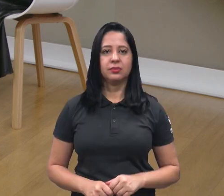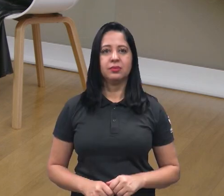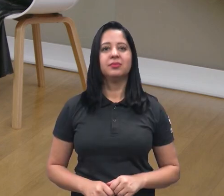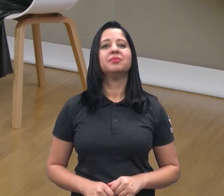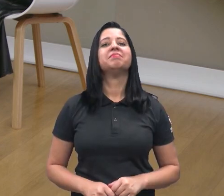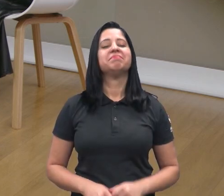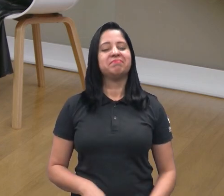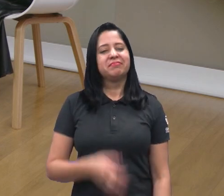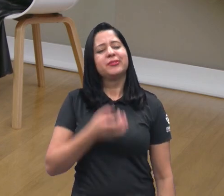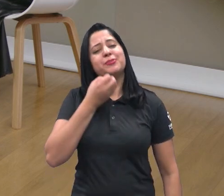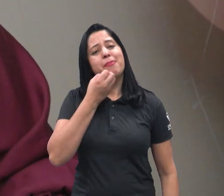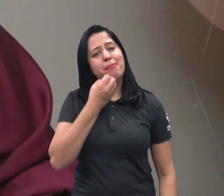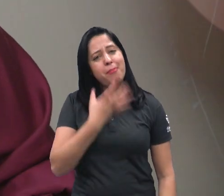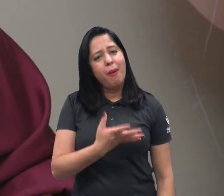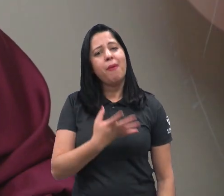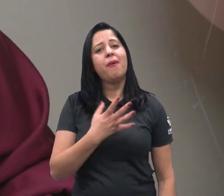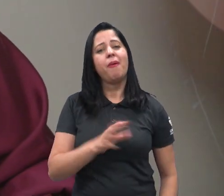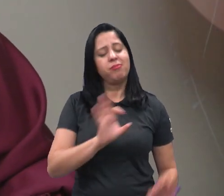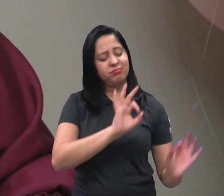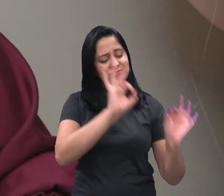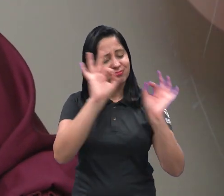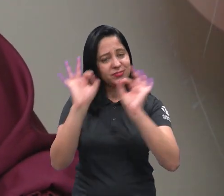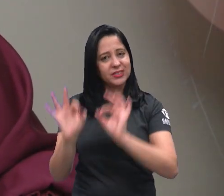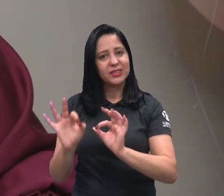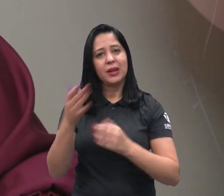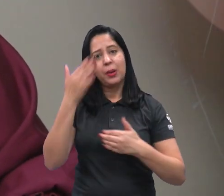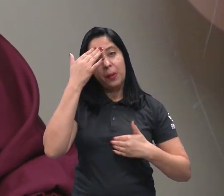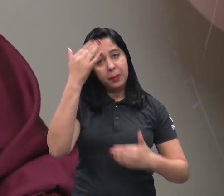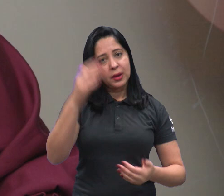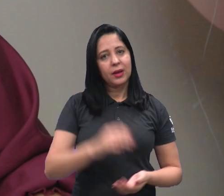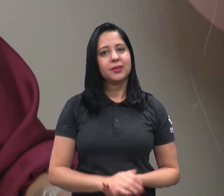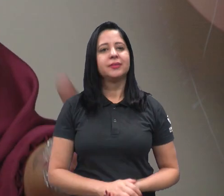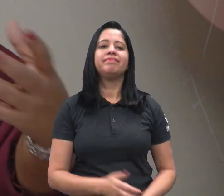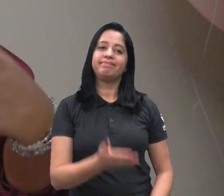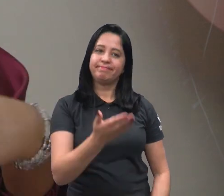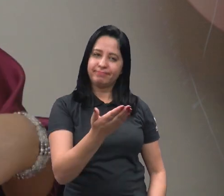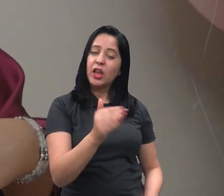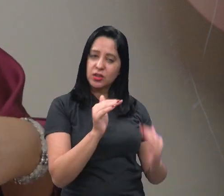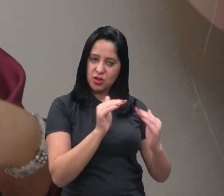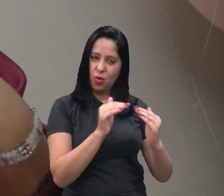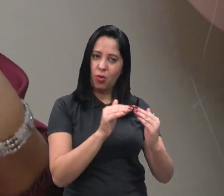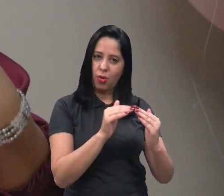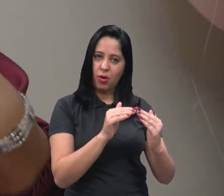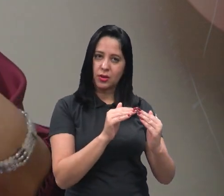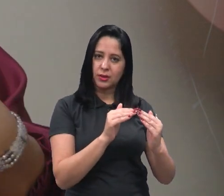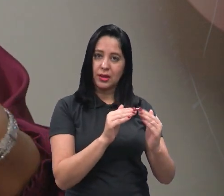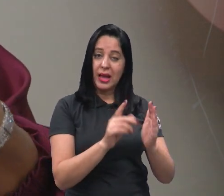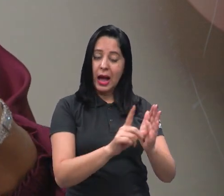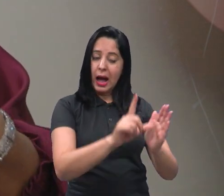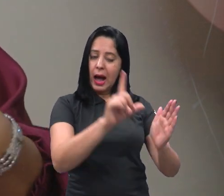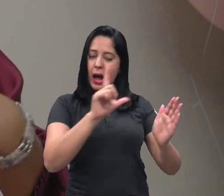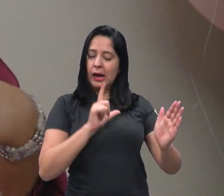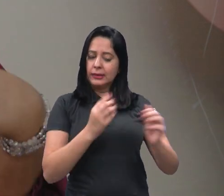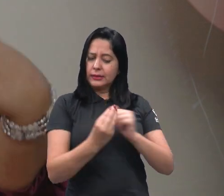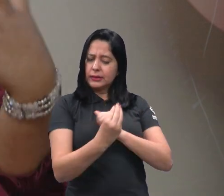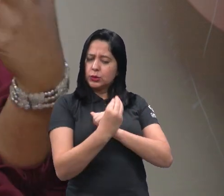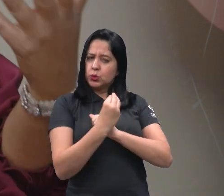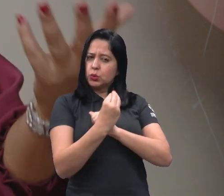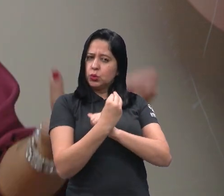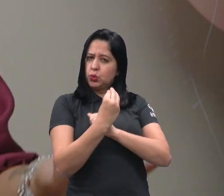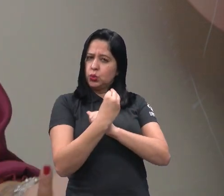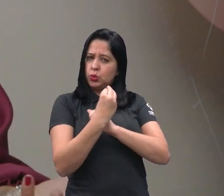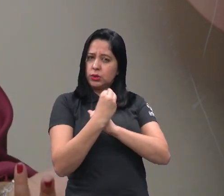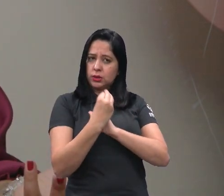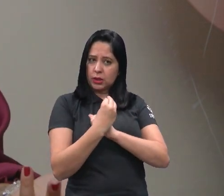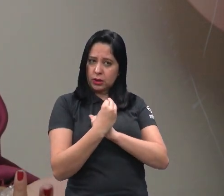Muito bacana a reportagem, muito obrigada, Dani. É isso mesmo, né, Aline? Cuidar, primeiro a gente precisa cuidar da gente para aí sim